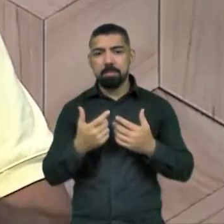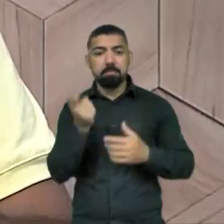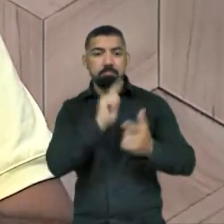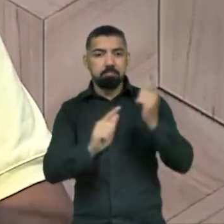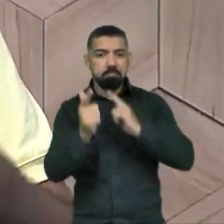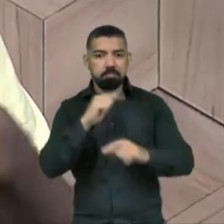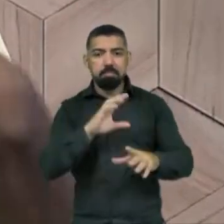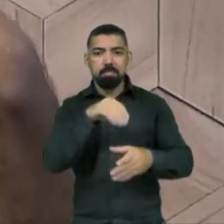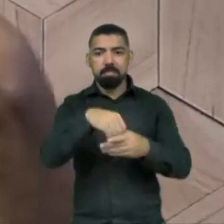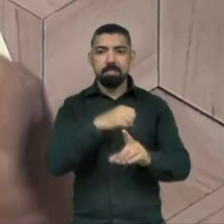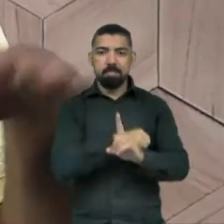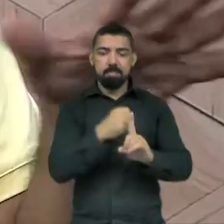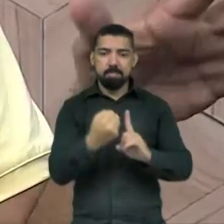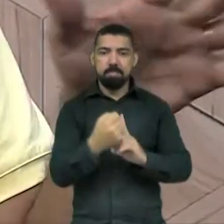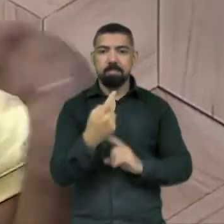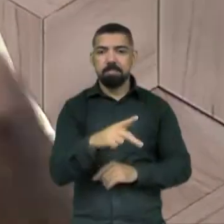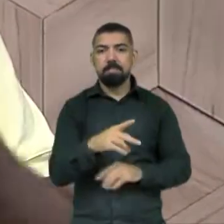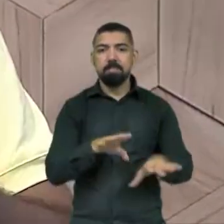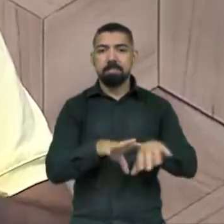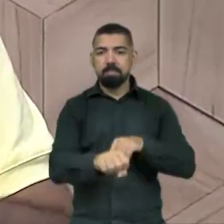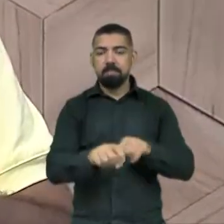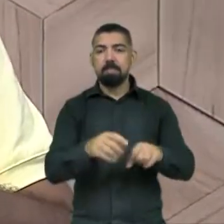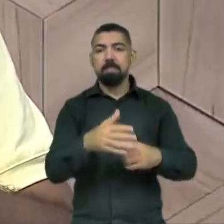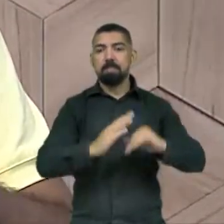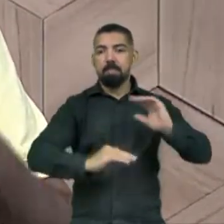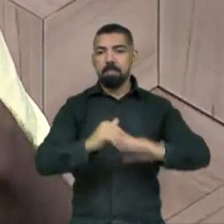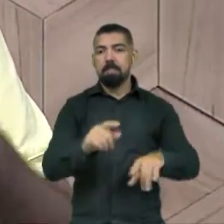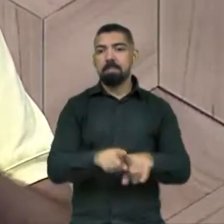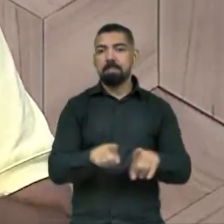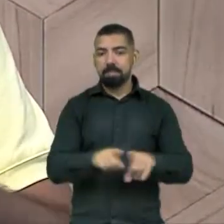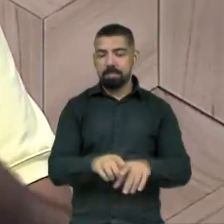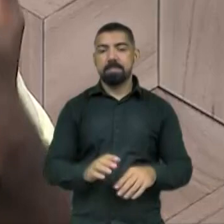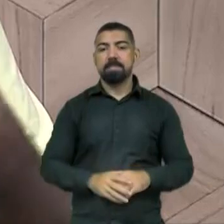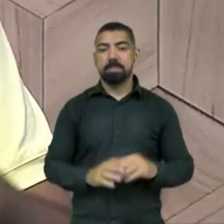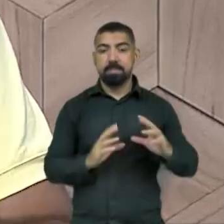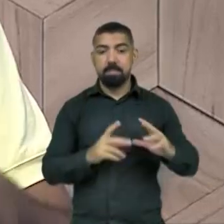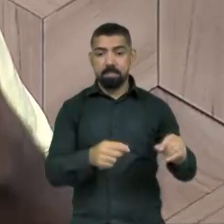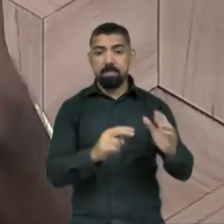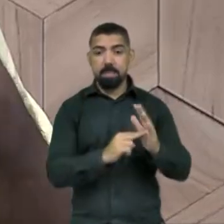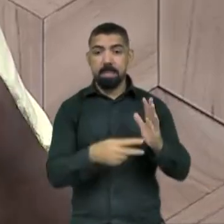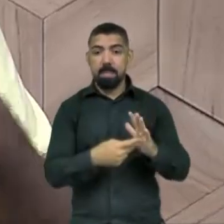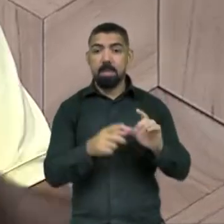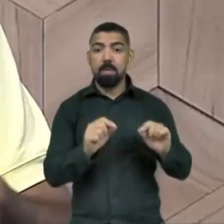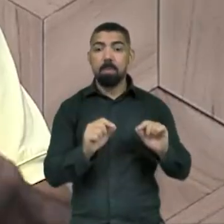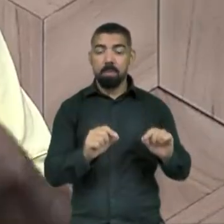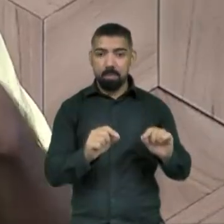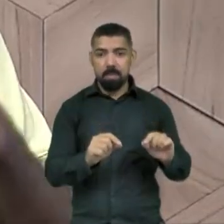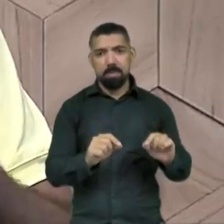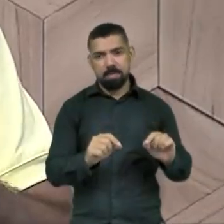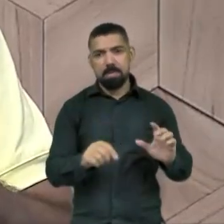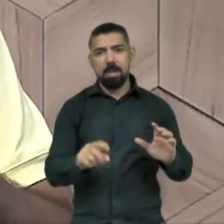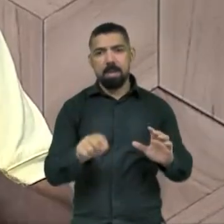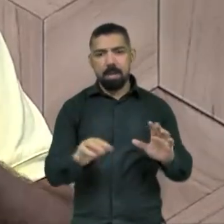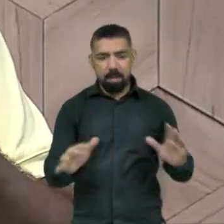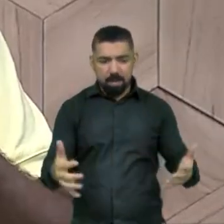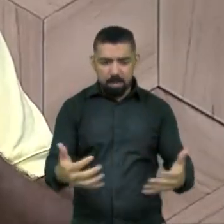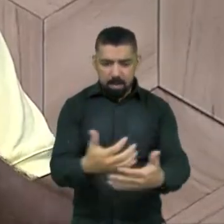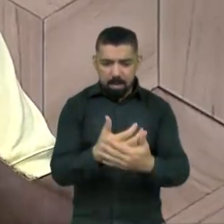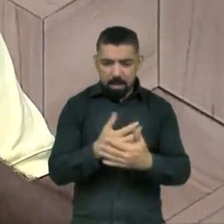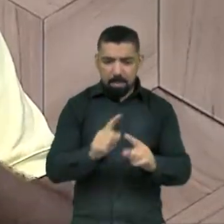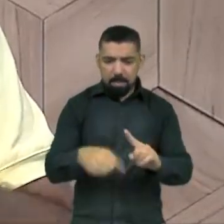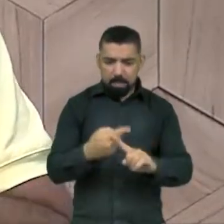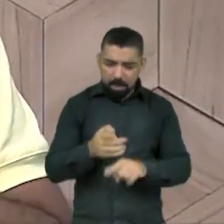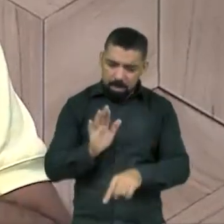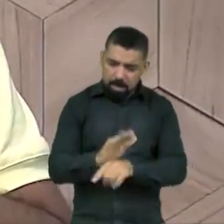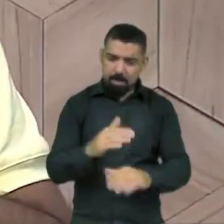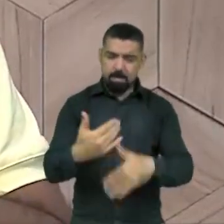na sociedade com suas formações, profissões. E isso tudo é lá do nosso lema, de acolher. Isso para nós é um